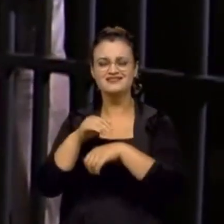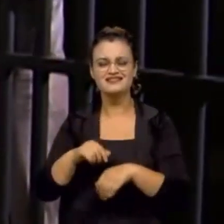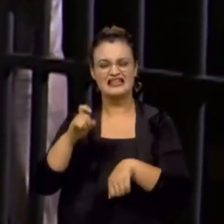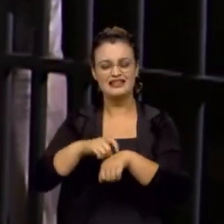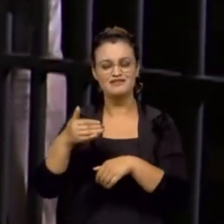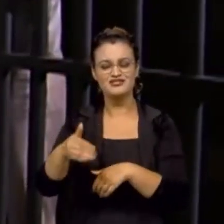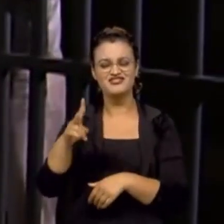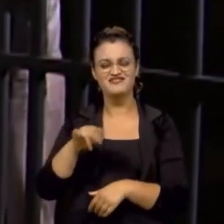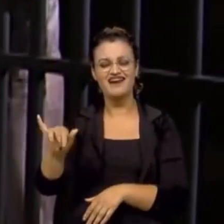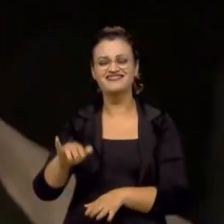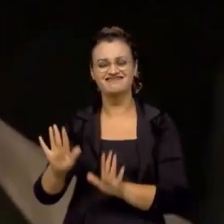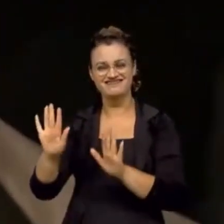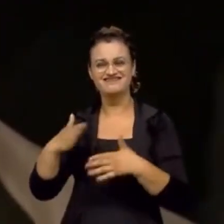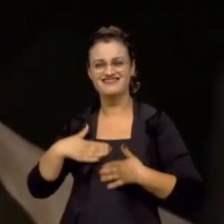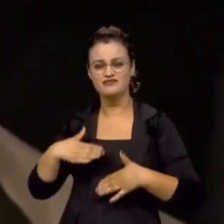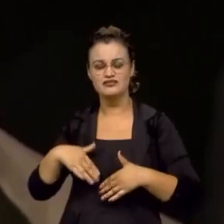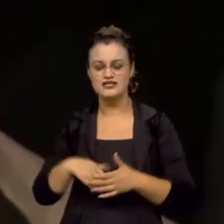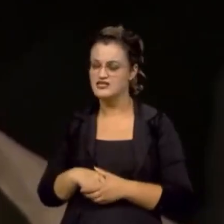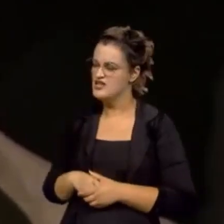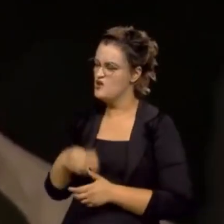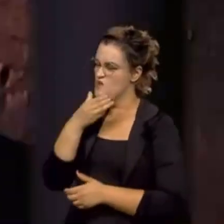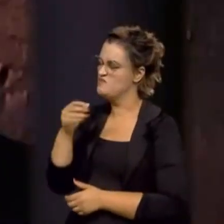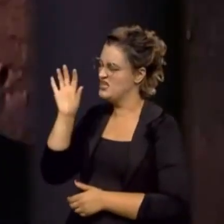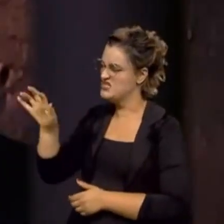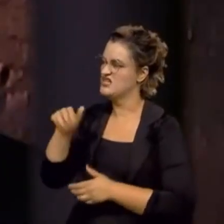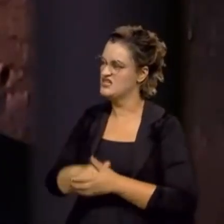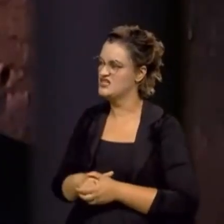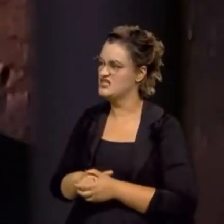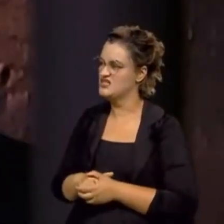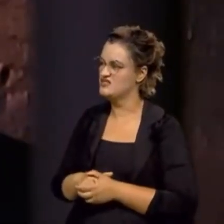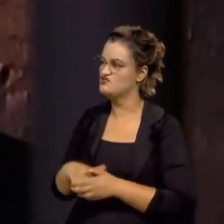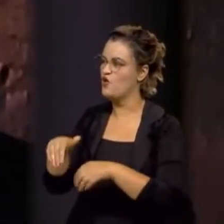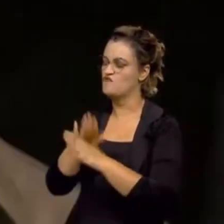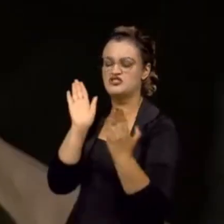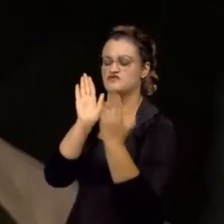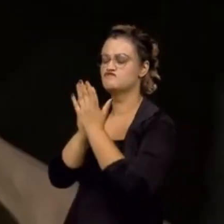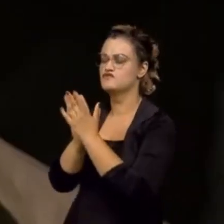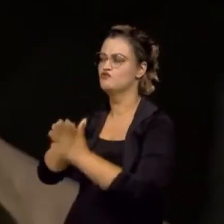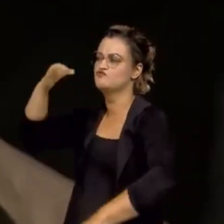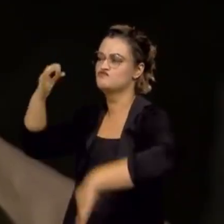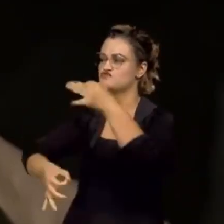Tempo não vai lhe faltar, Henrique. Com gente dessa espécie, só se discute no